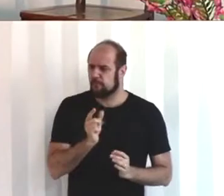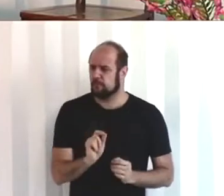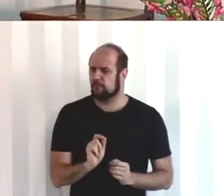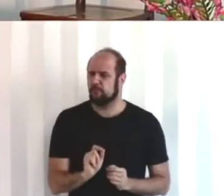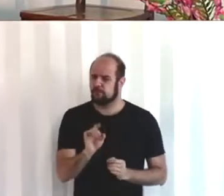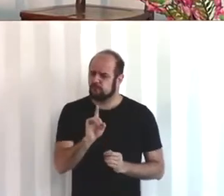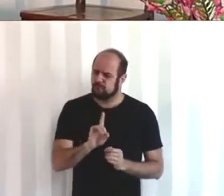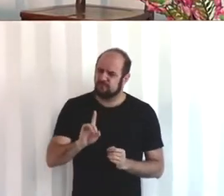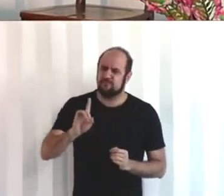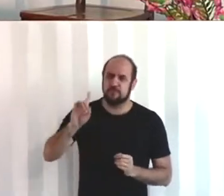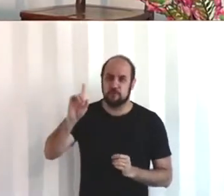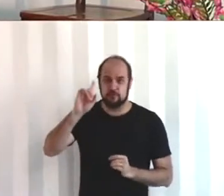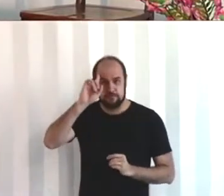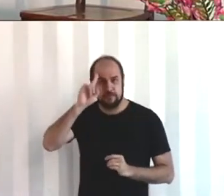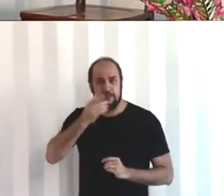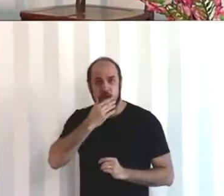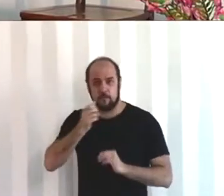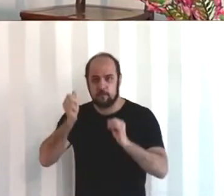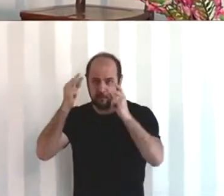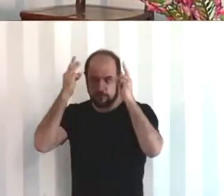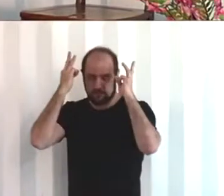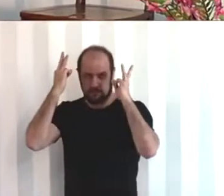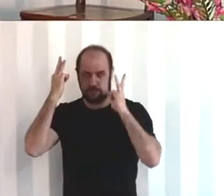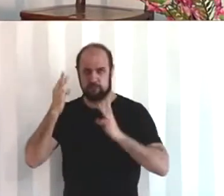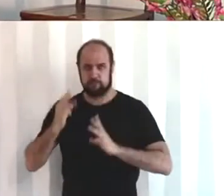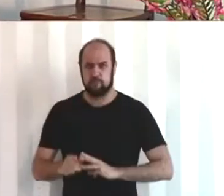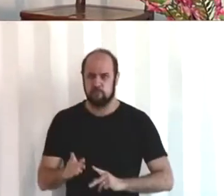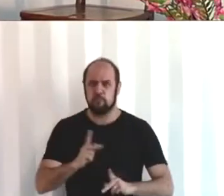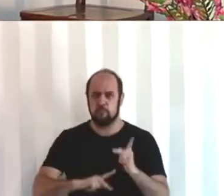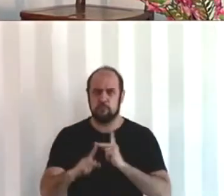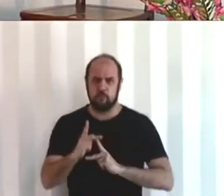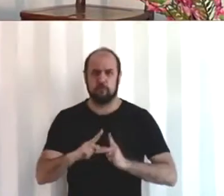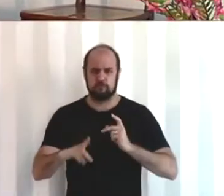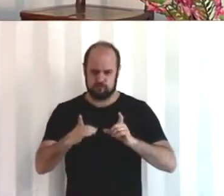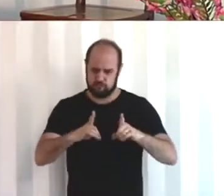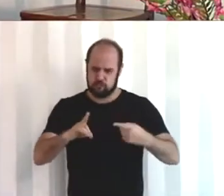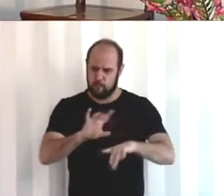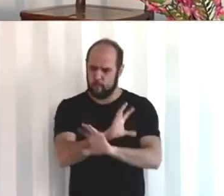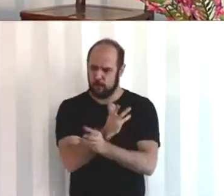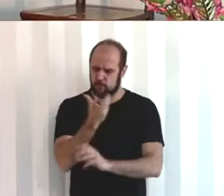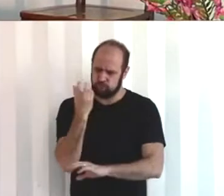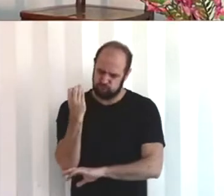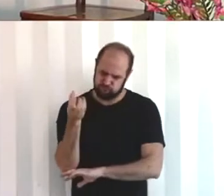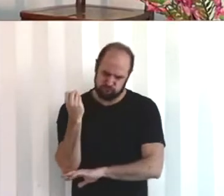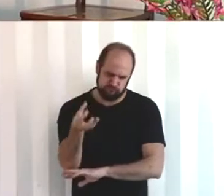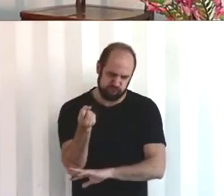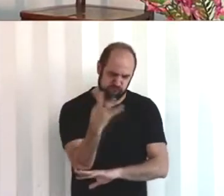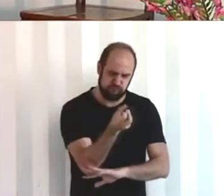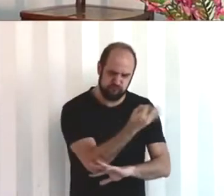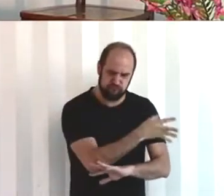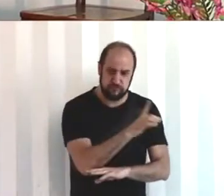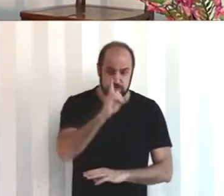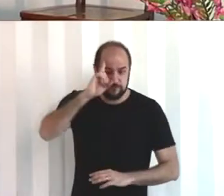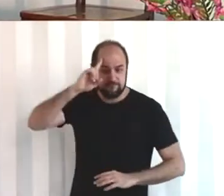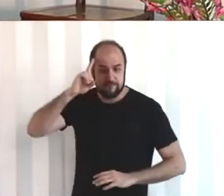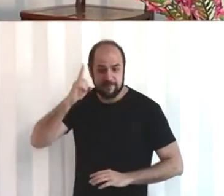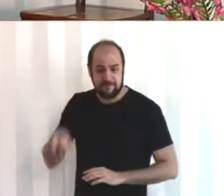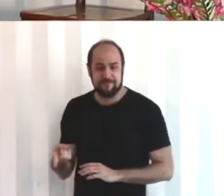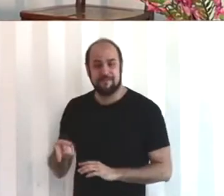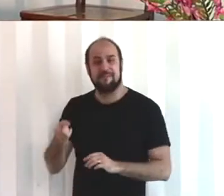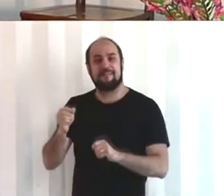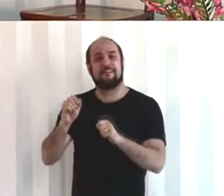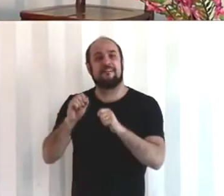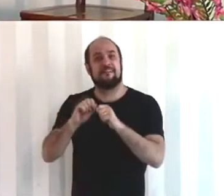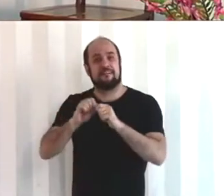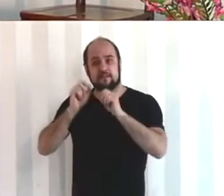Deus ordenou a Moisés, enquanto o povo peregrinava pelo deserto, Deus ordenou a Moisés que deveria ser erigido,